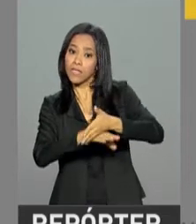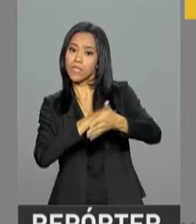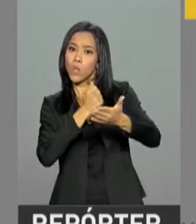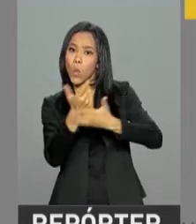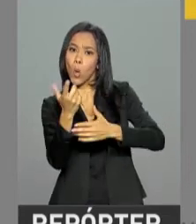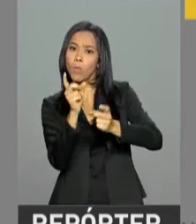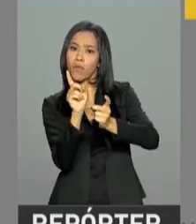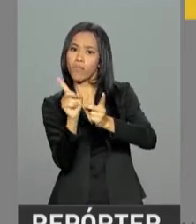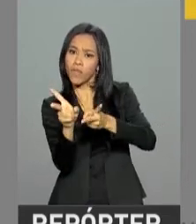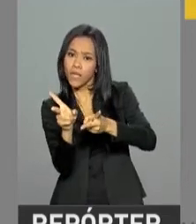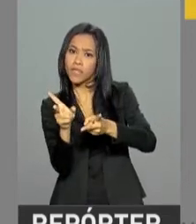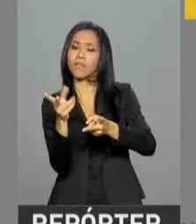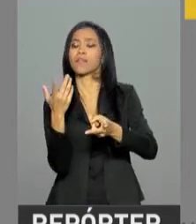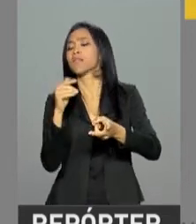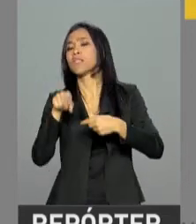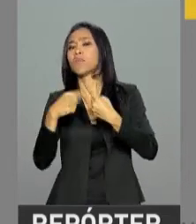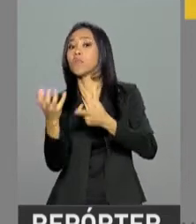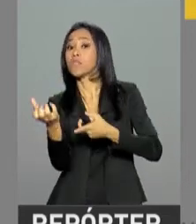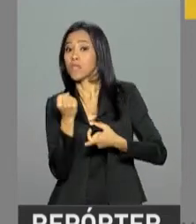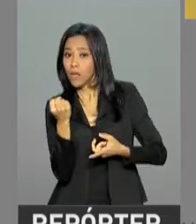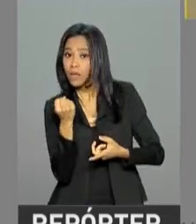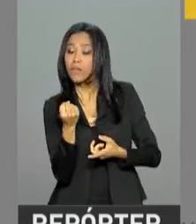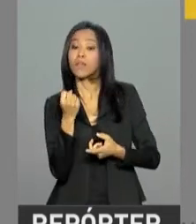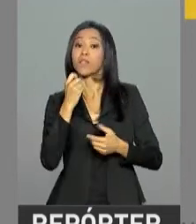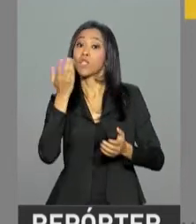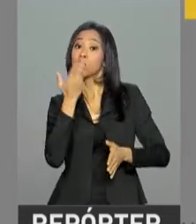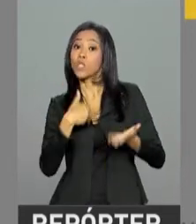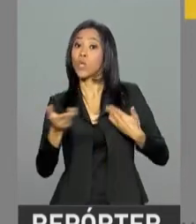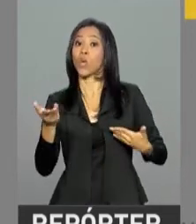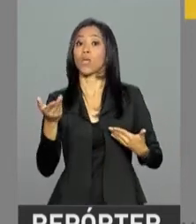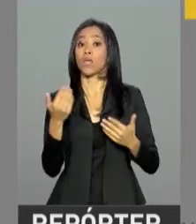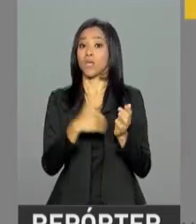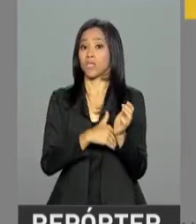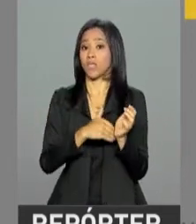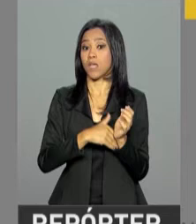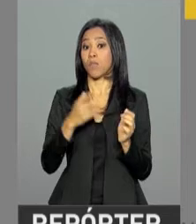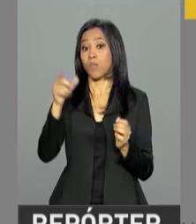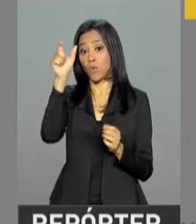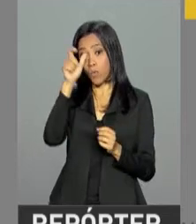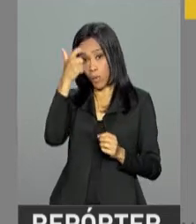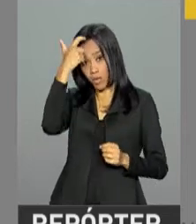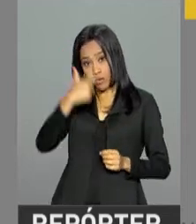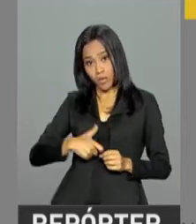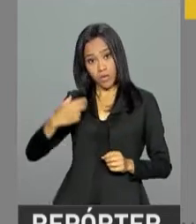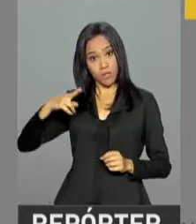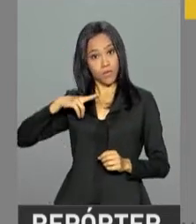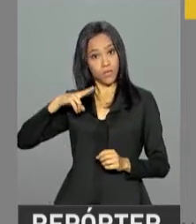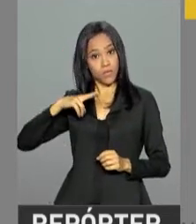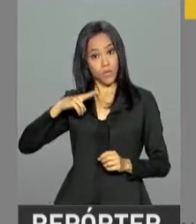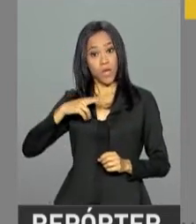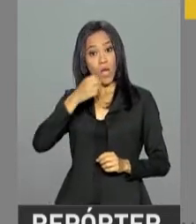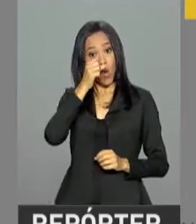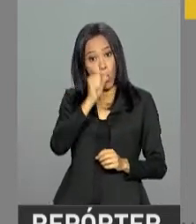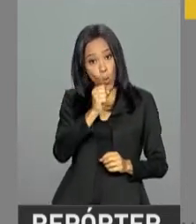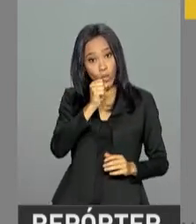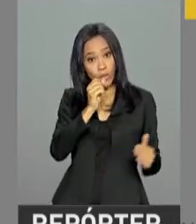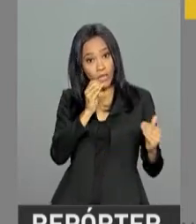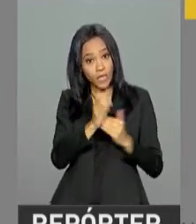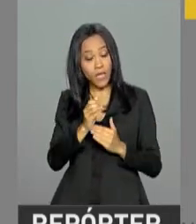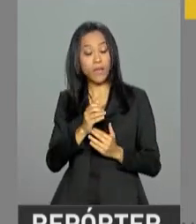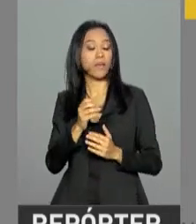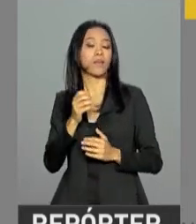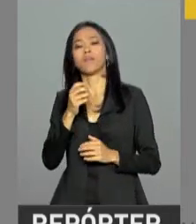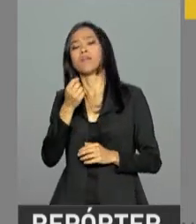venda saldo e saque do tesouro troque a senha provisória por uma pessoal que tenha de 8 a 16 dígitos